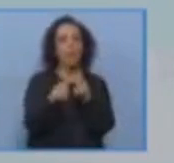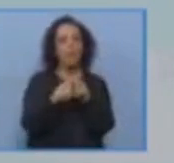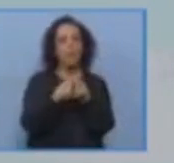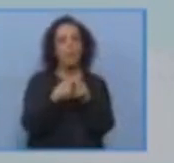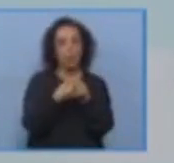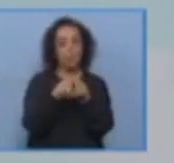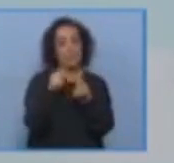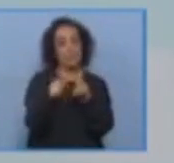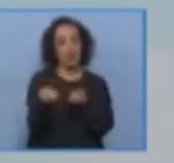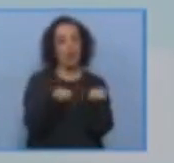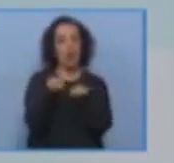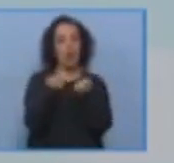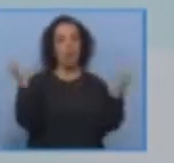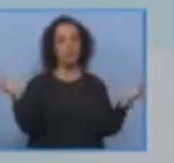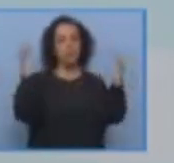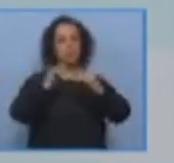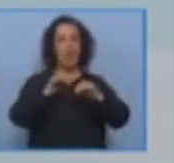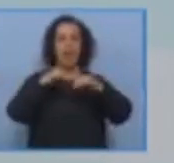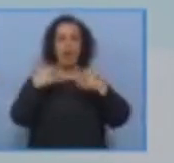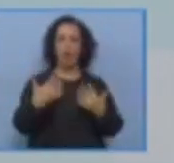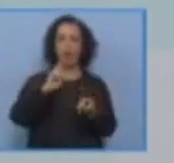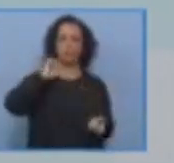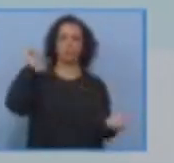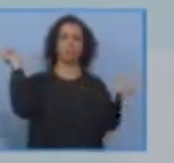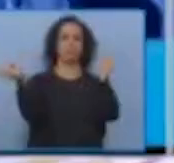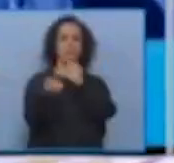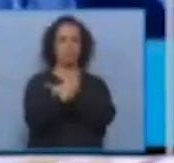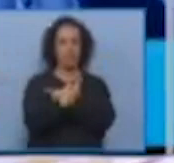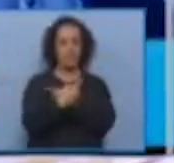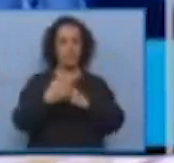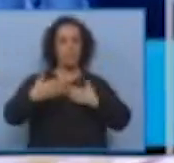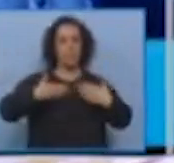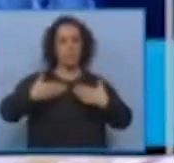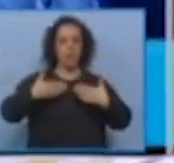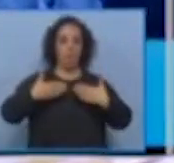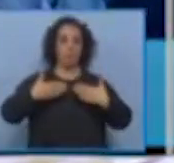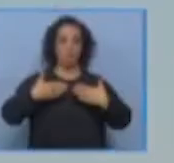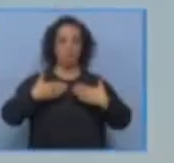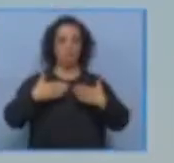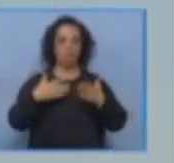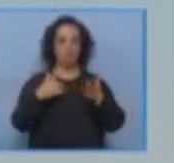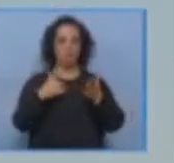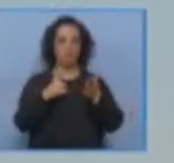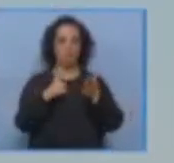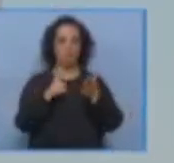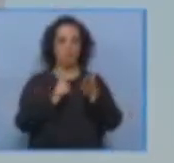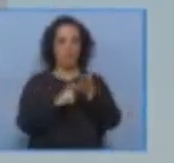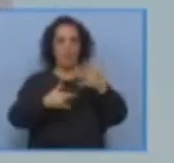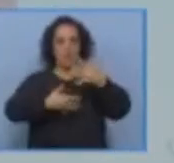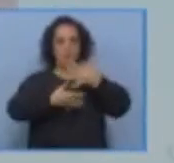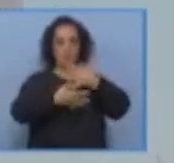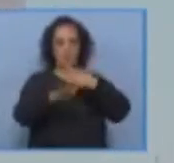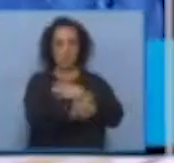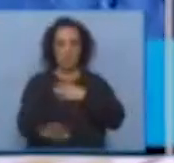das jornadas. Agora no Panamá, do outro lado, no continente latino-americano. Um continente que tem, no